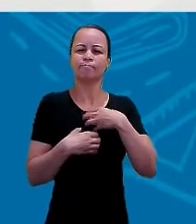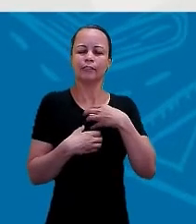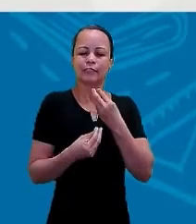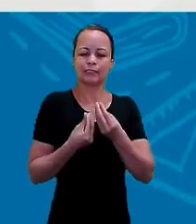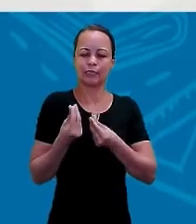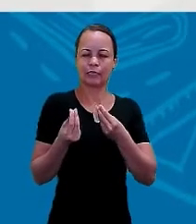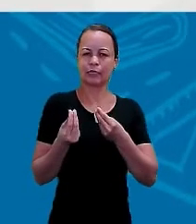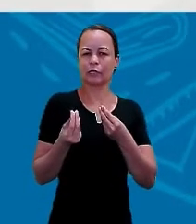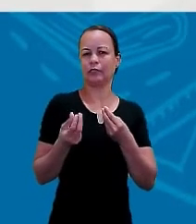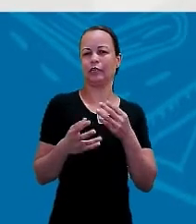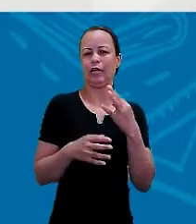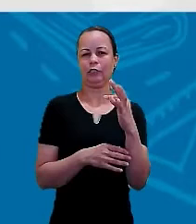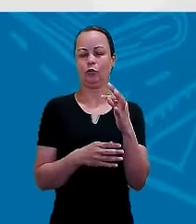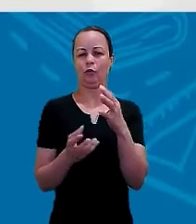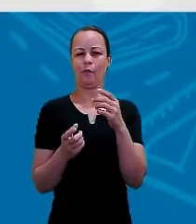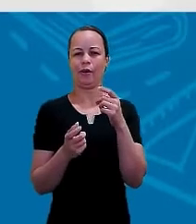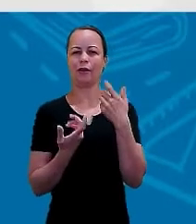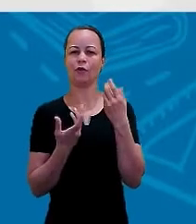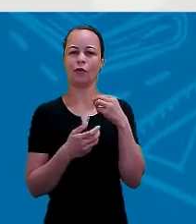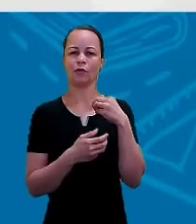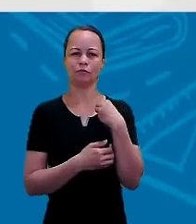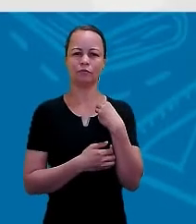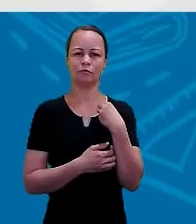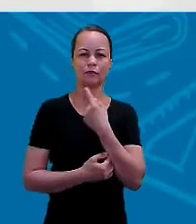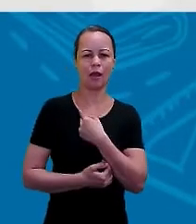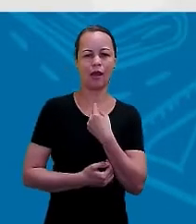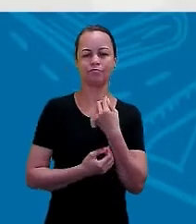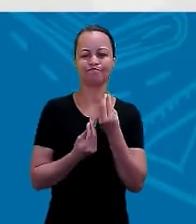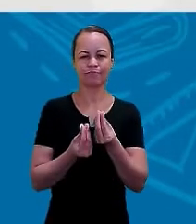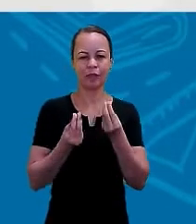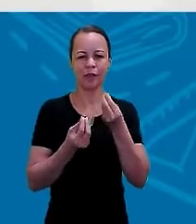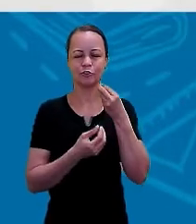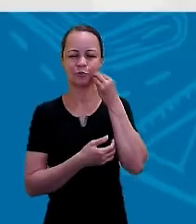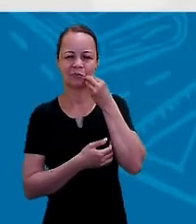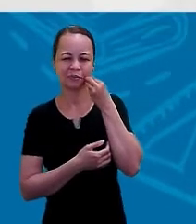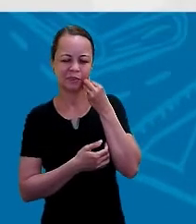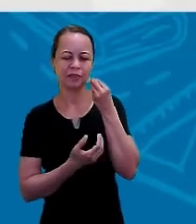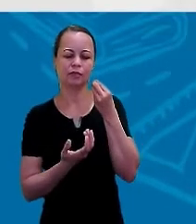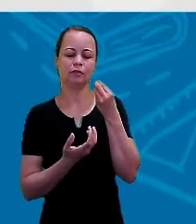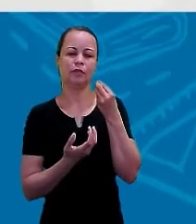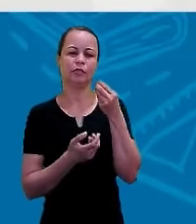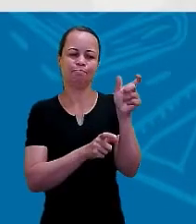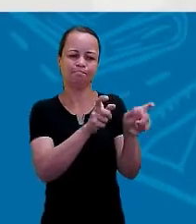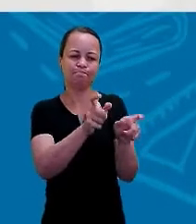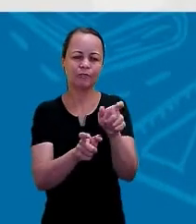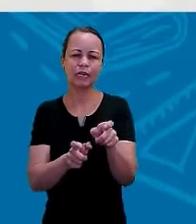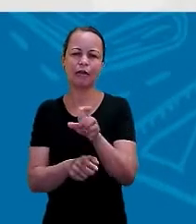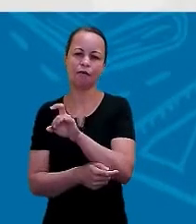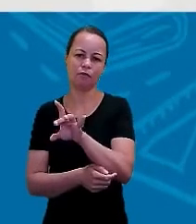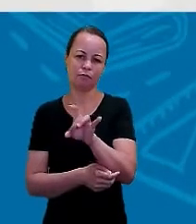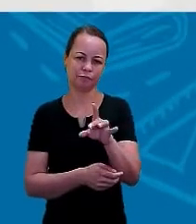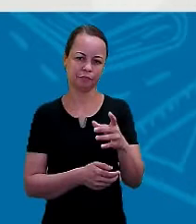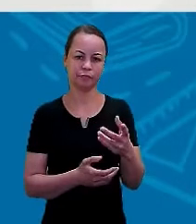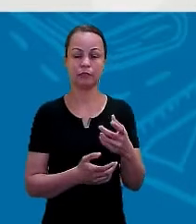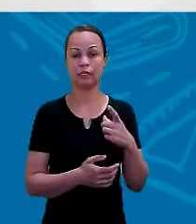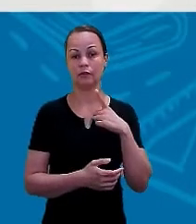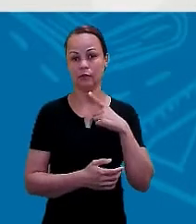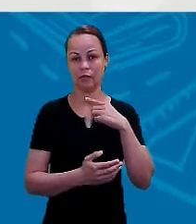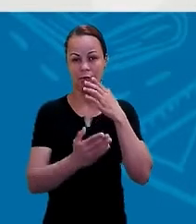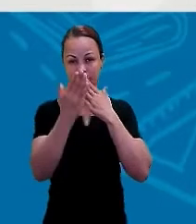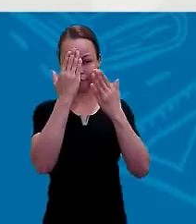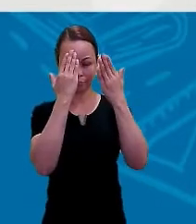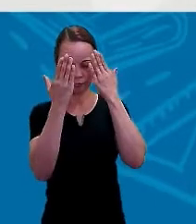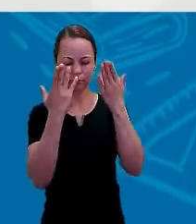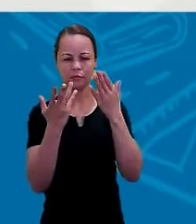dor do outro pelas nossas experiências. As experiências de cada um é sua. E ter essa humildade psicológica é a gente entender. Eu não